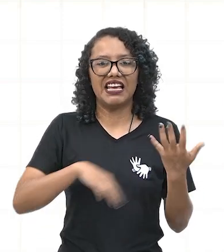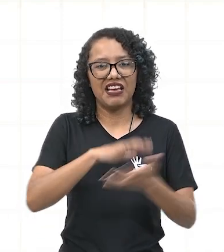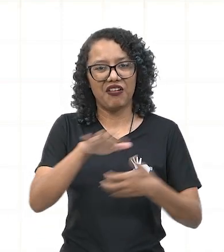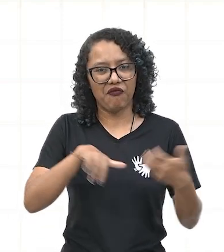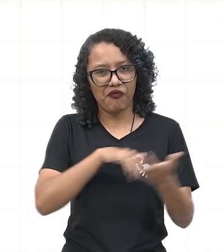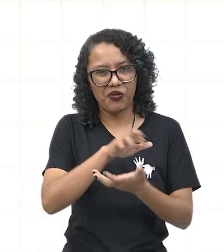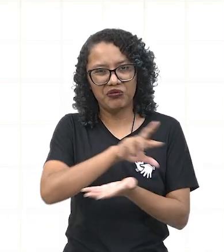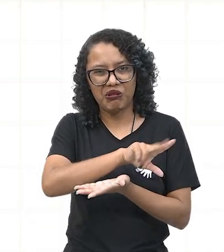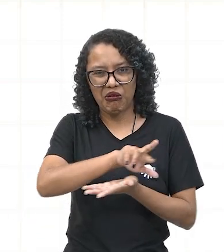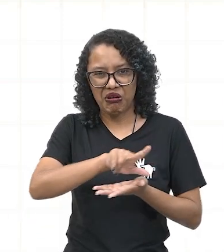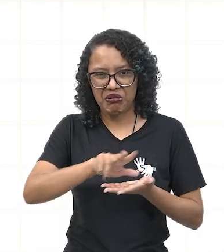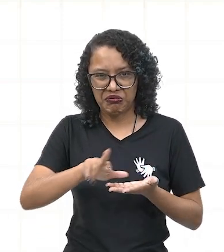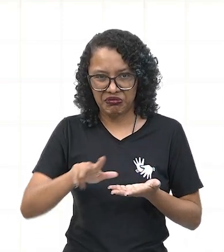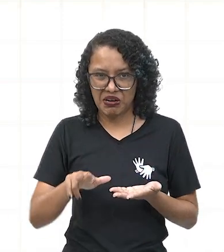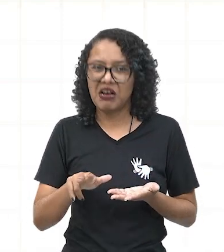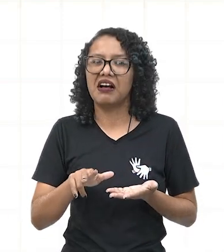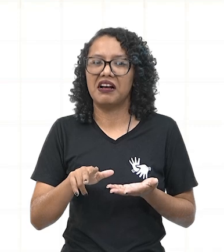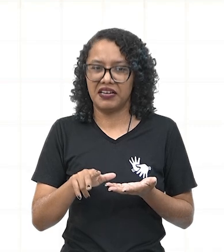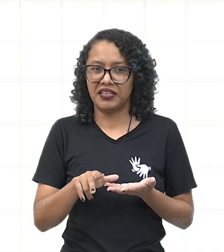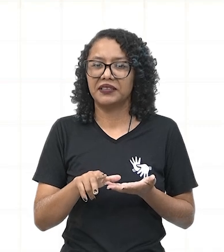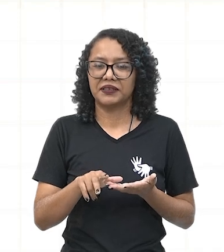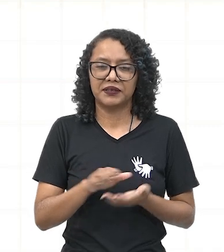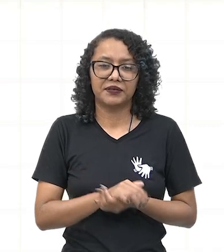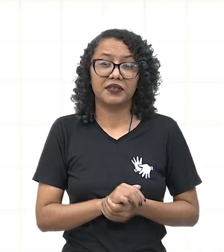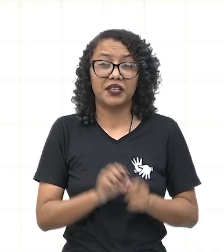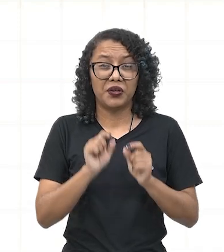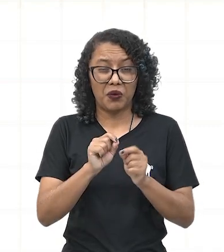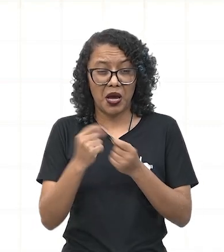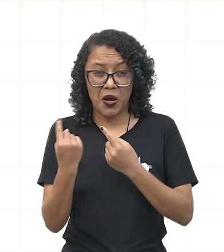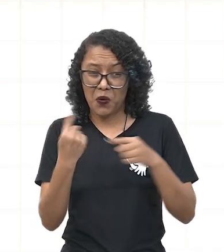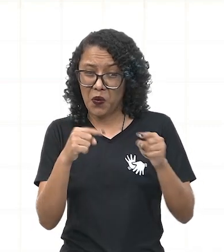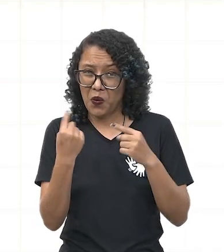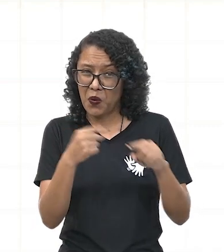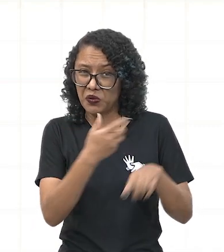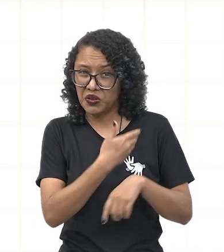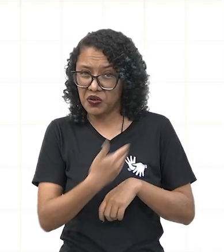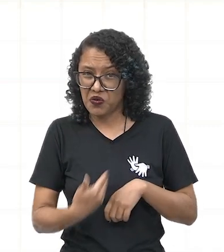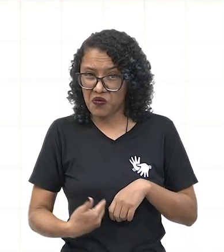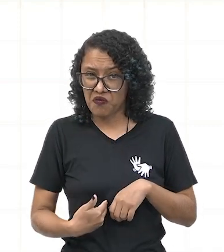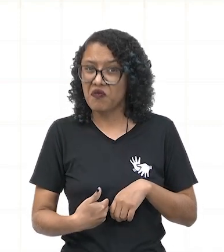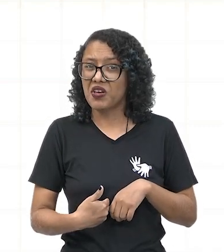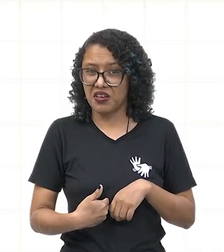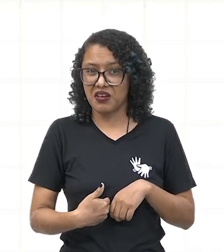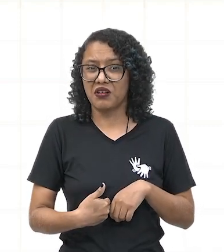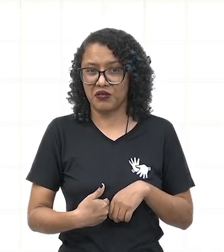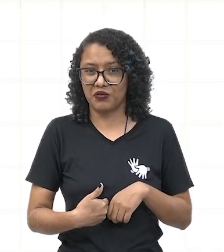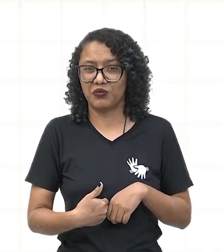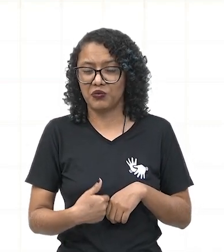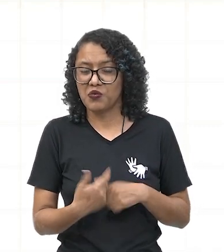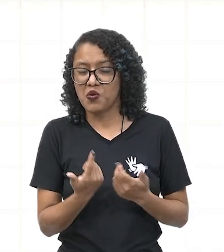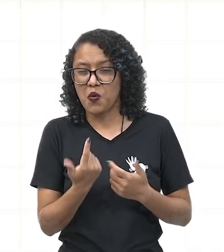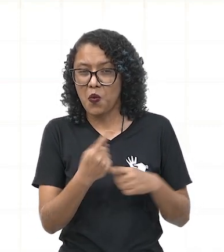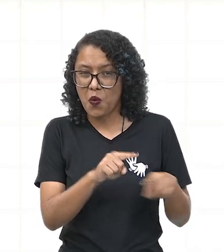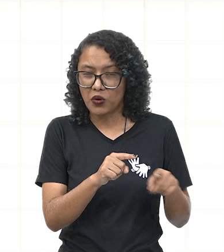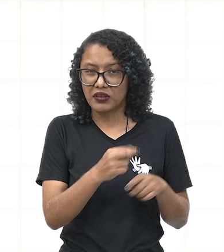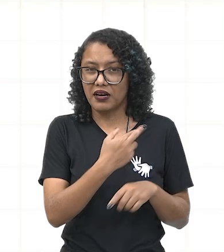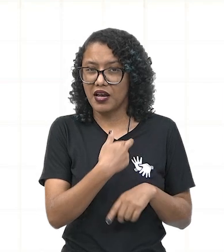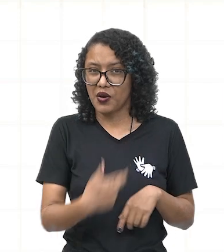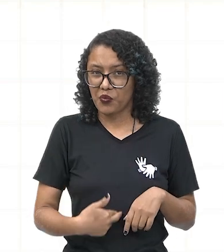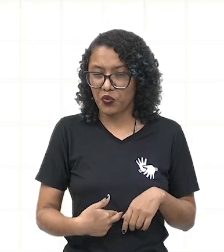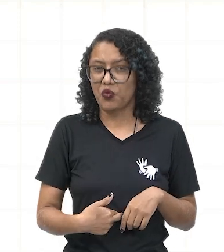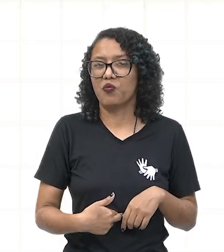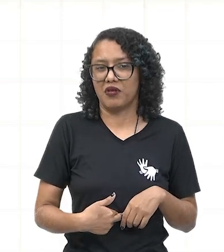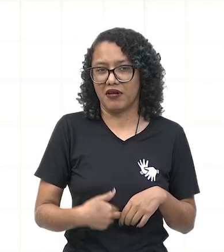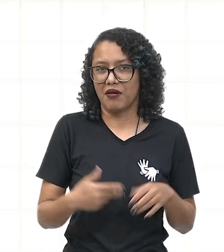e conspirações que vai ameaçar o quê? A estabilidade do novo regime. Lembrem